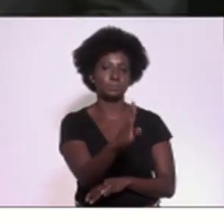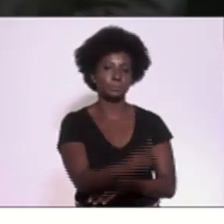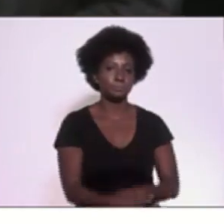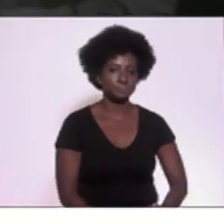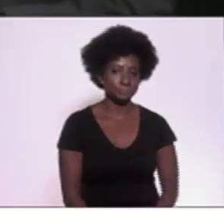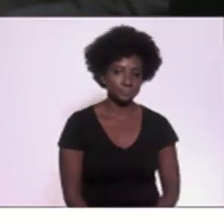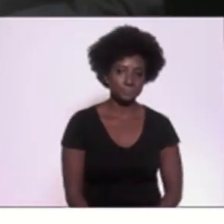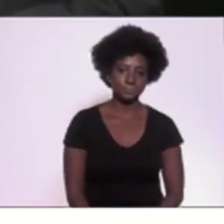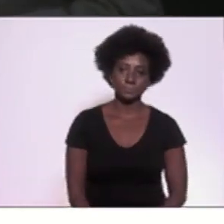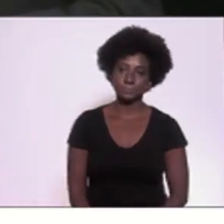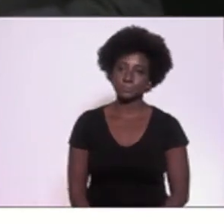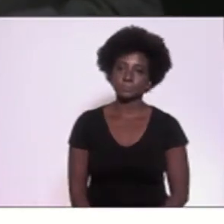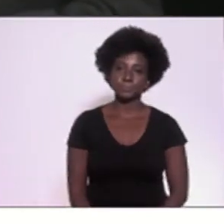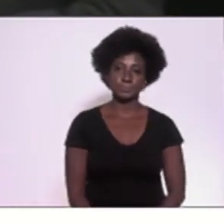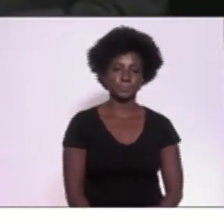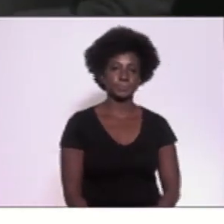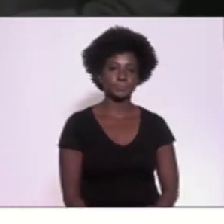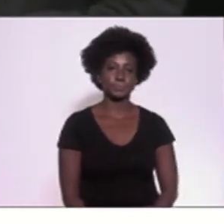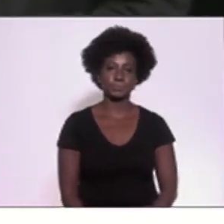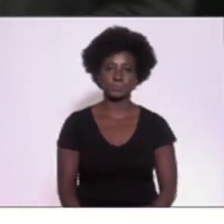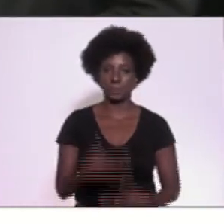presidente.